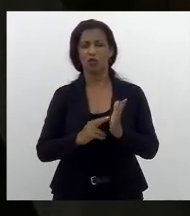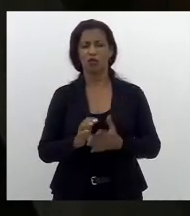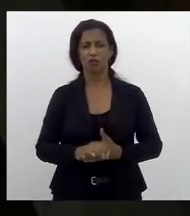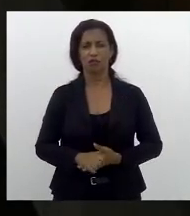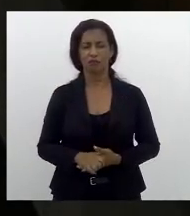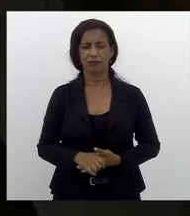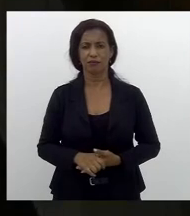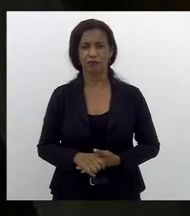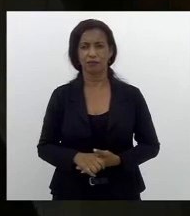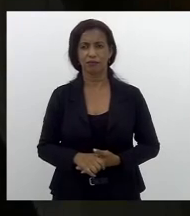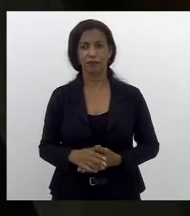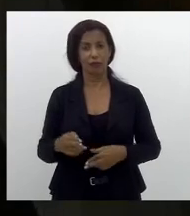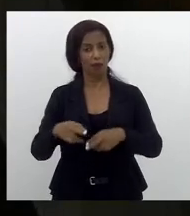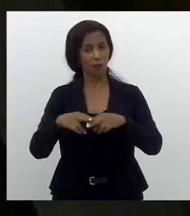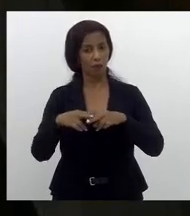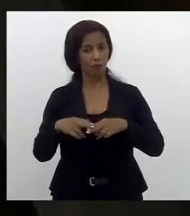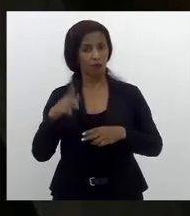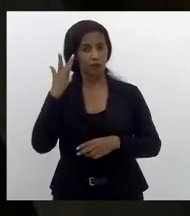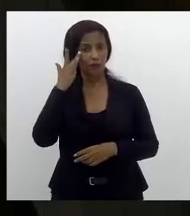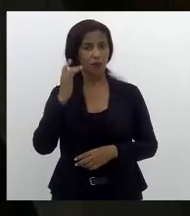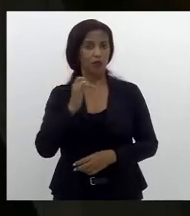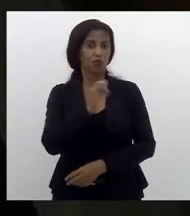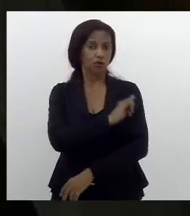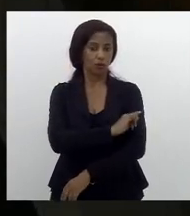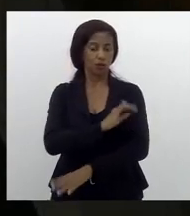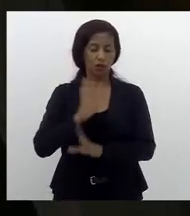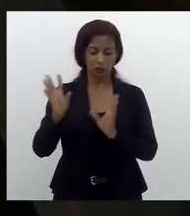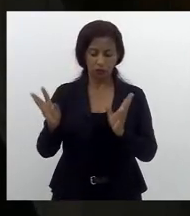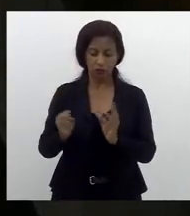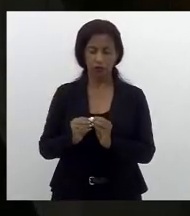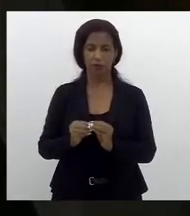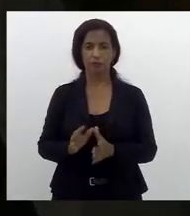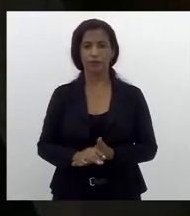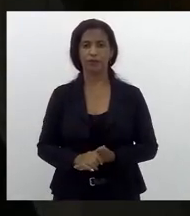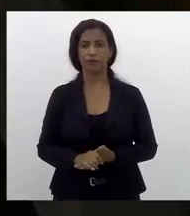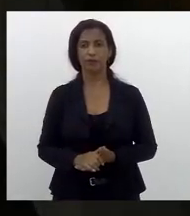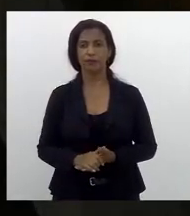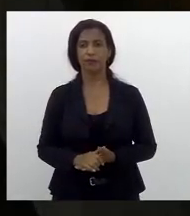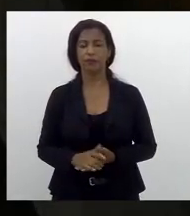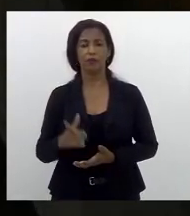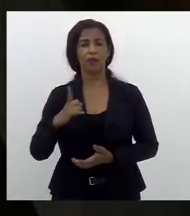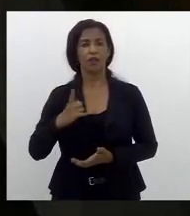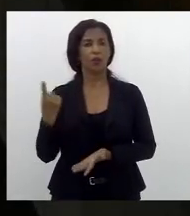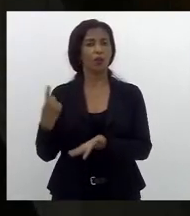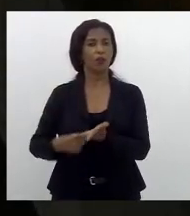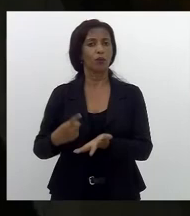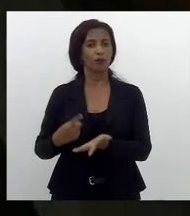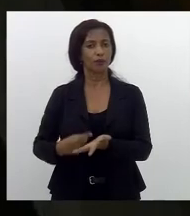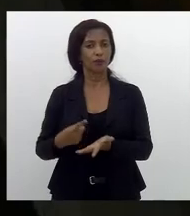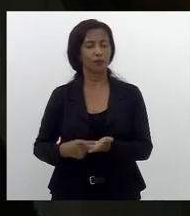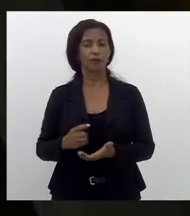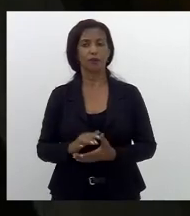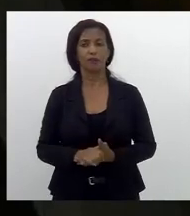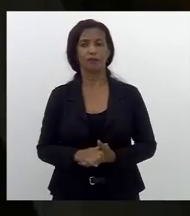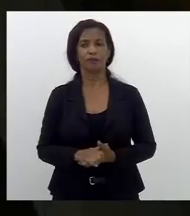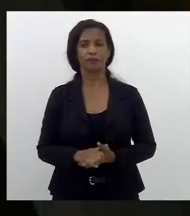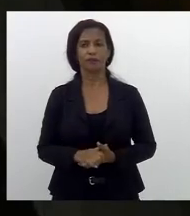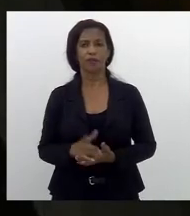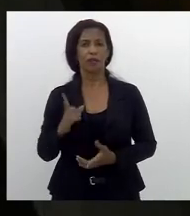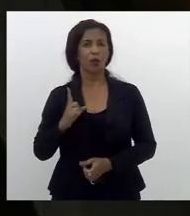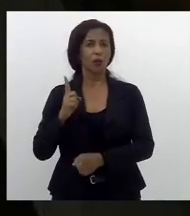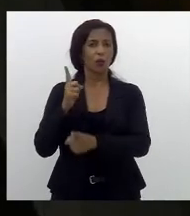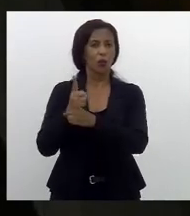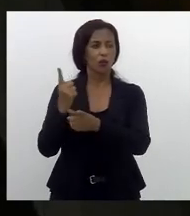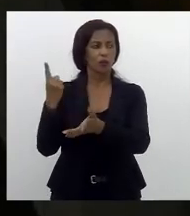fiscal. É por isso que eu acho que o Rio de Janeiro, e vou concluir, por isso que eu acho que o Rio de Janeiro tem um compromisso, tem um